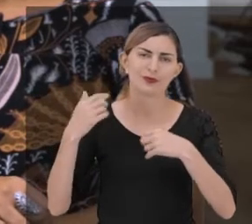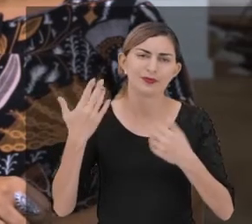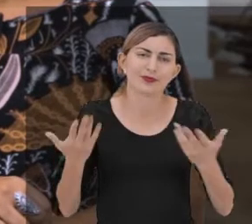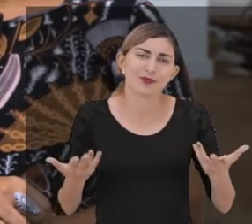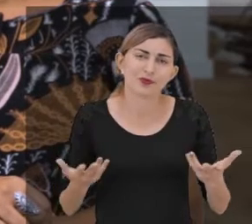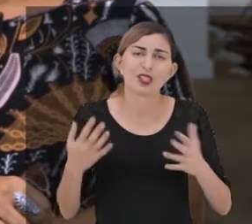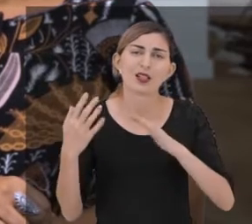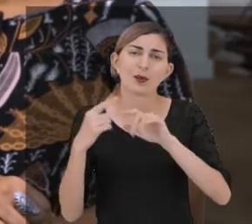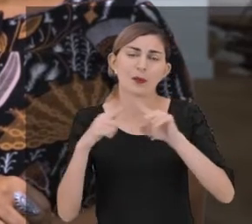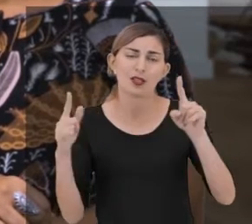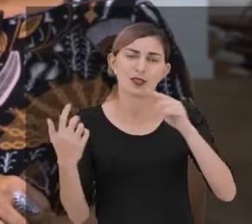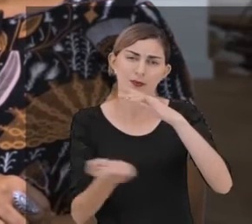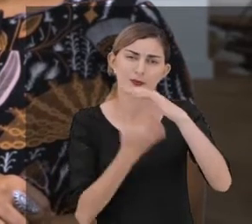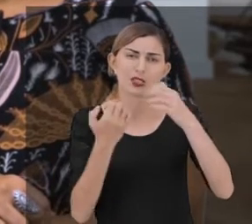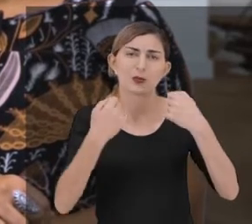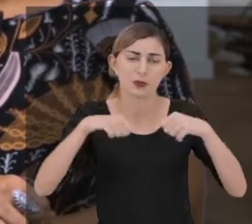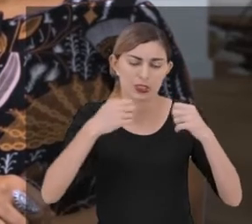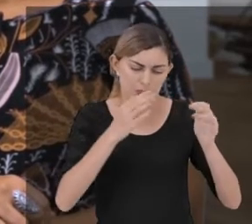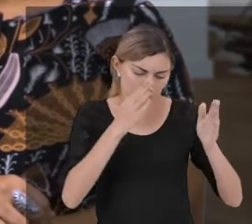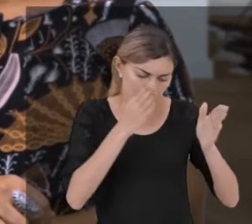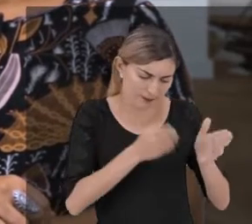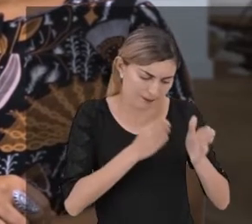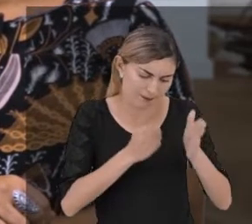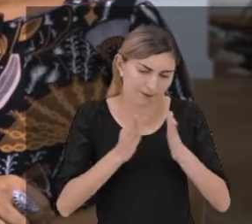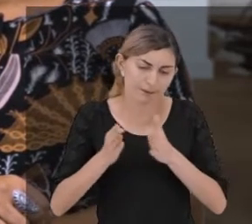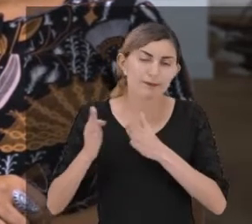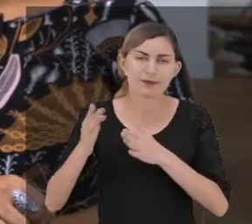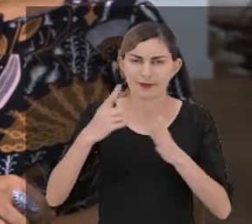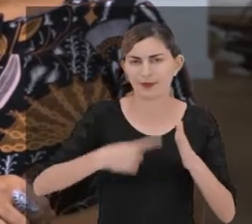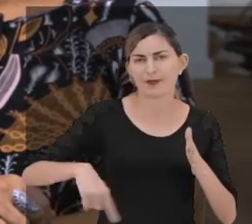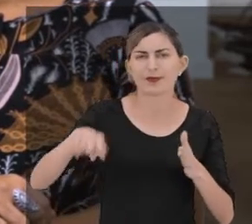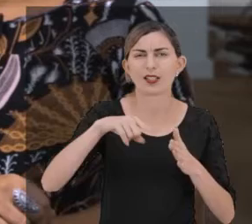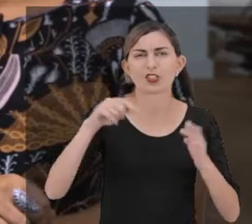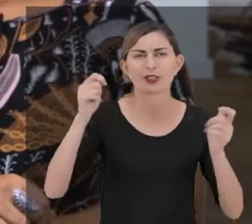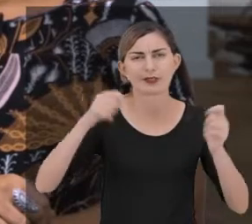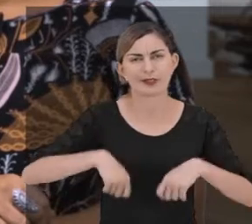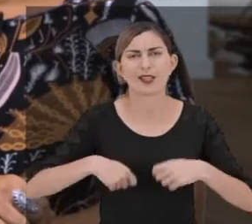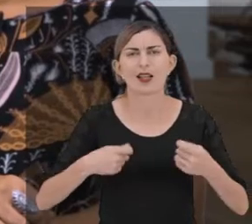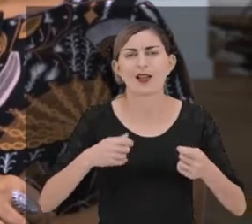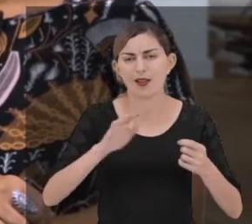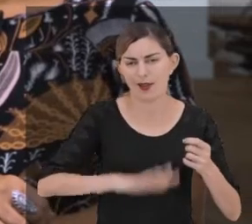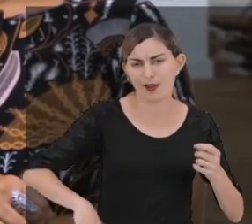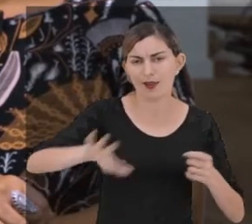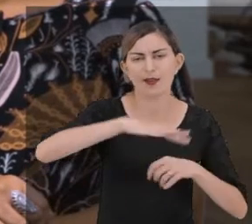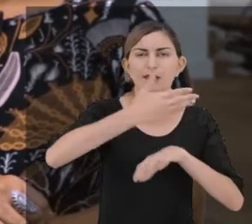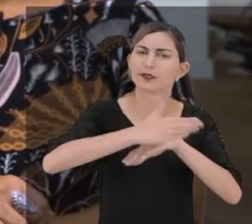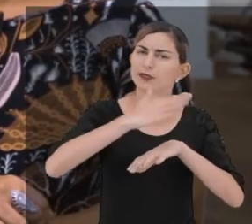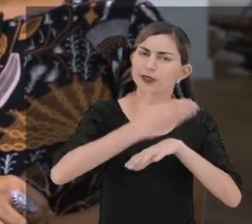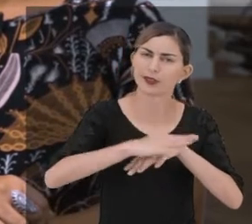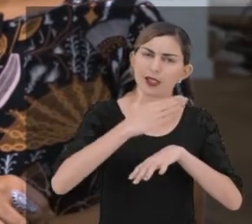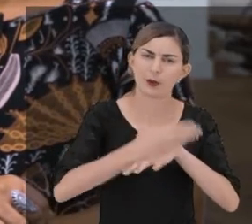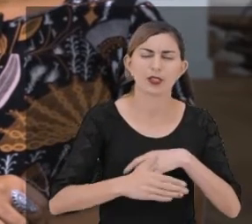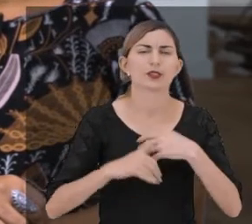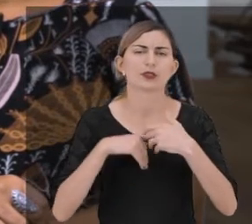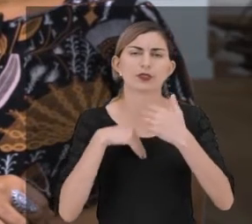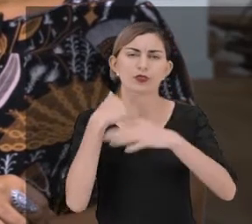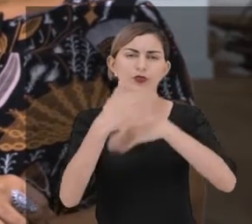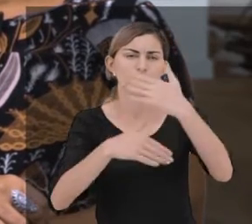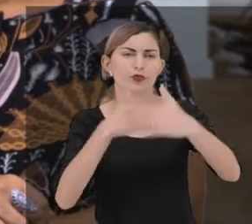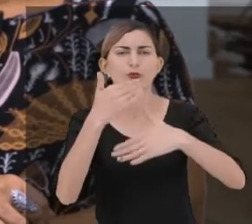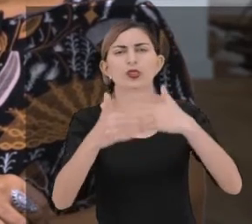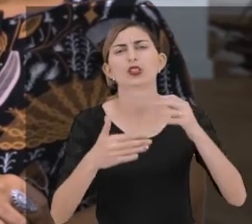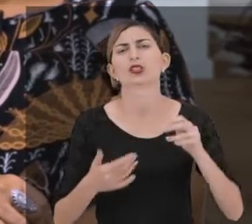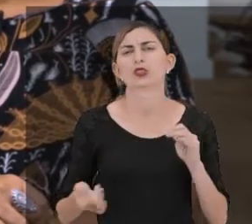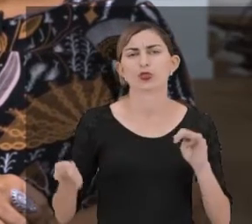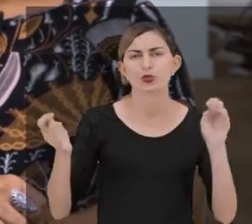Mas as empresas precisam se organizar para que a gente possa prover a área de treinamento e desenvolvimento, para